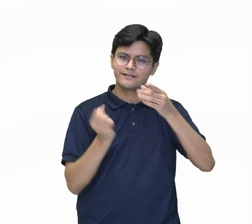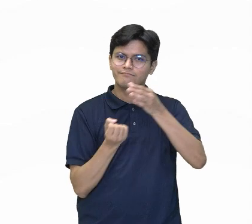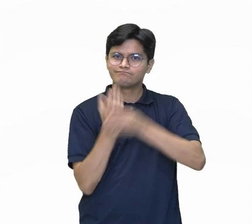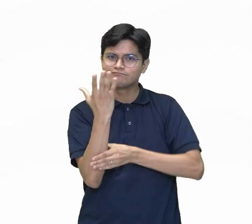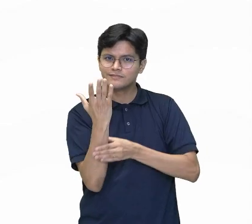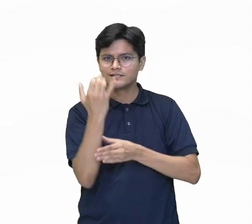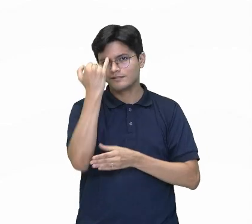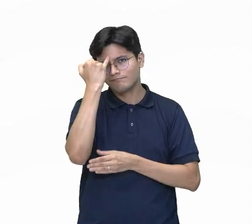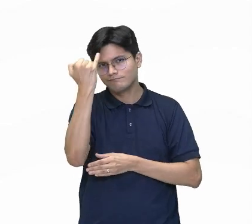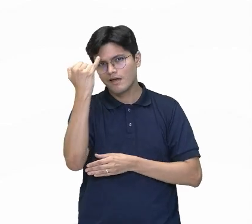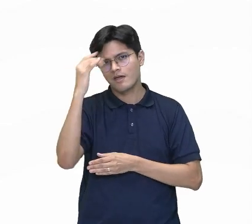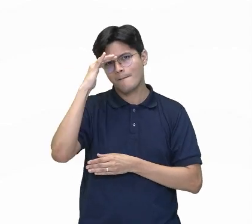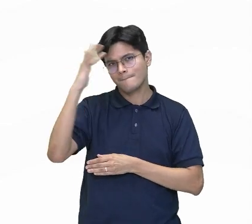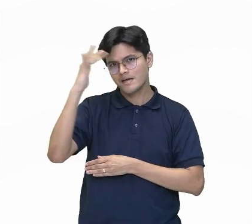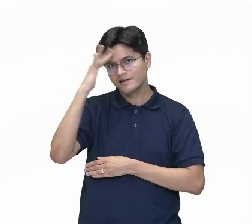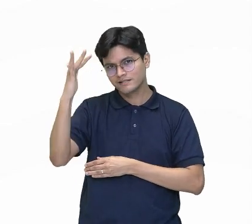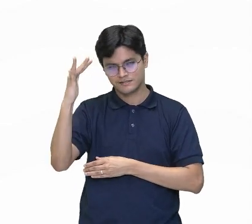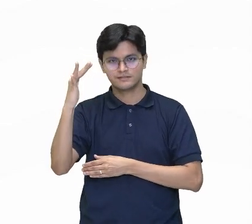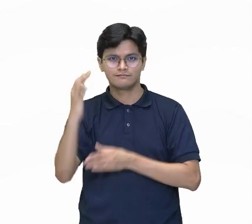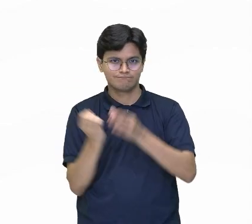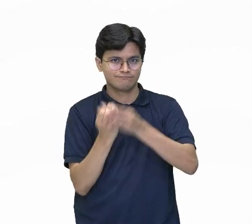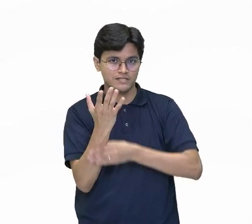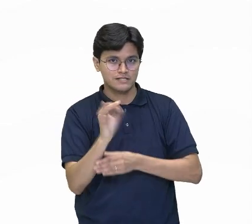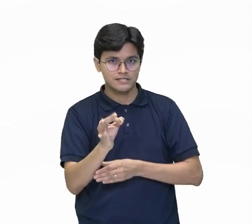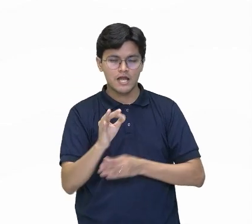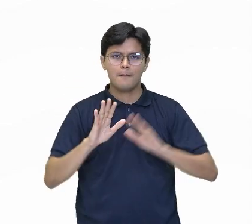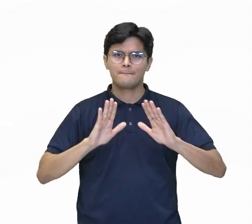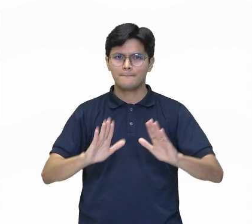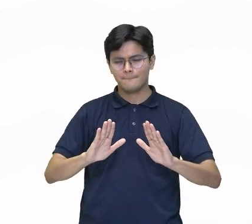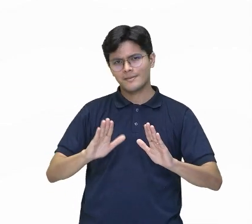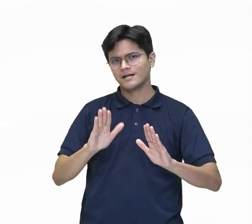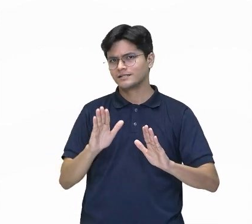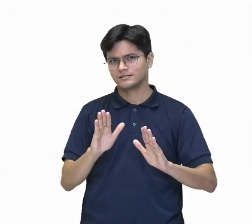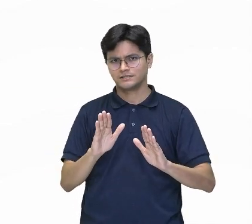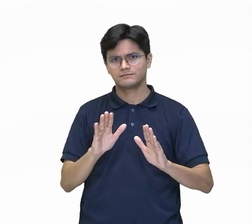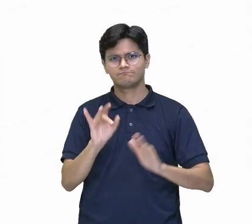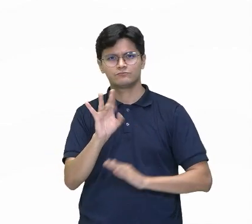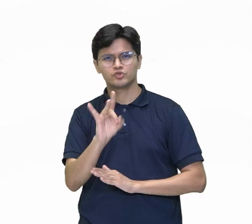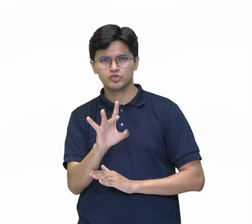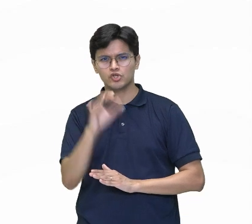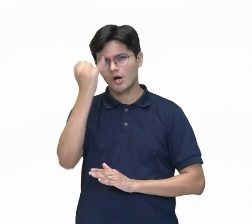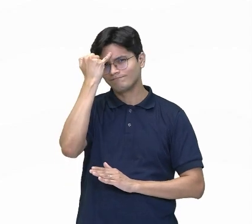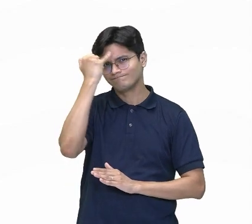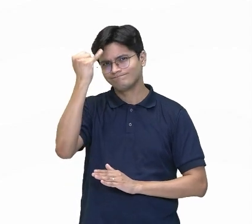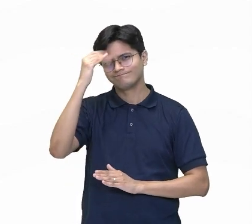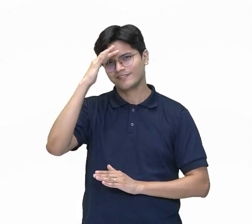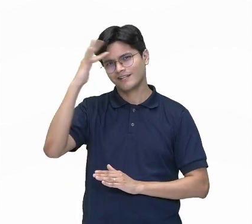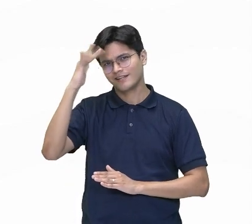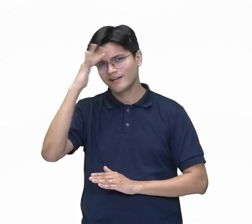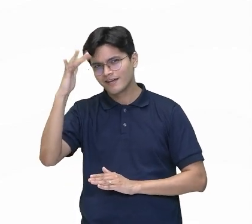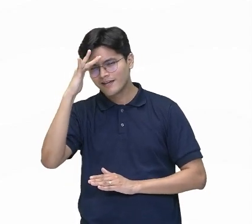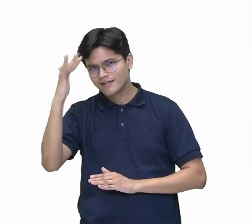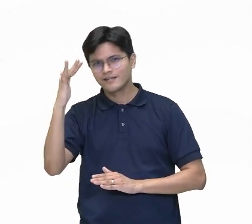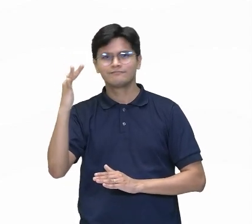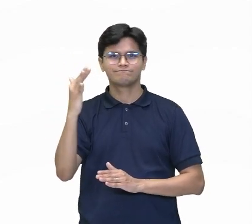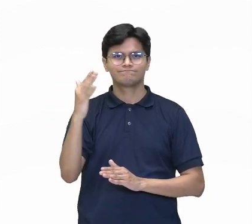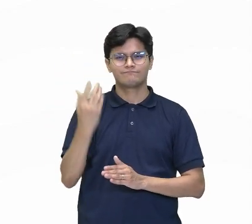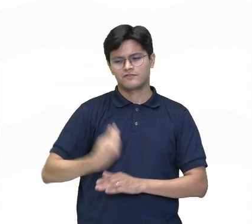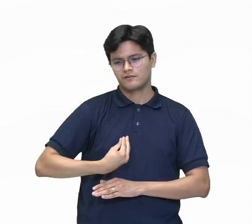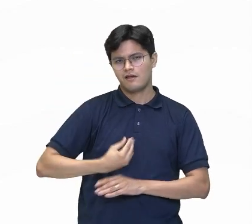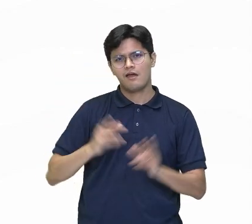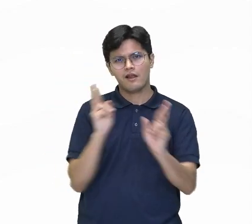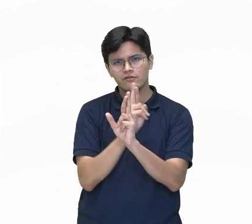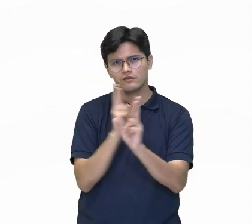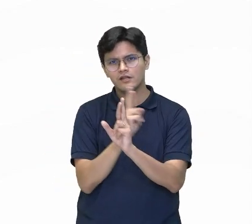que essa ideia, ela vai além, essa transcender é ir além da vida prática. Ele